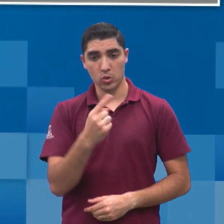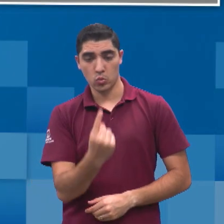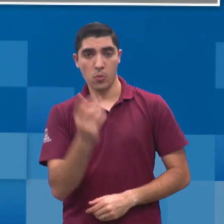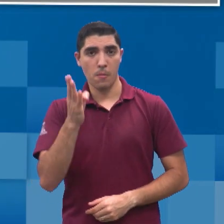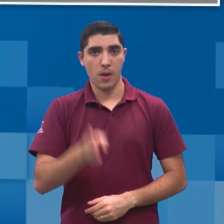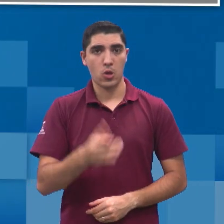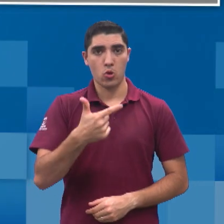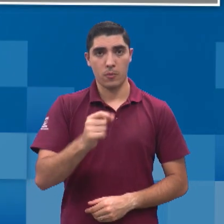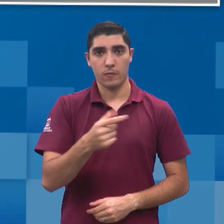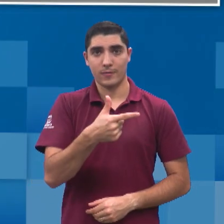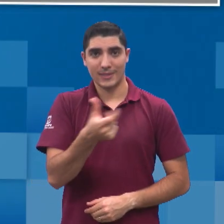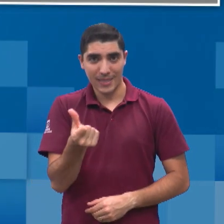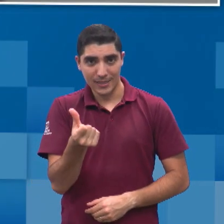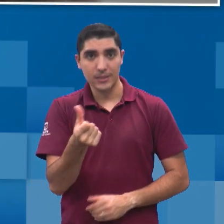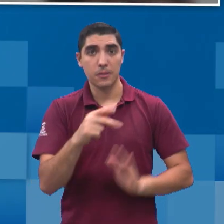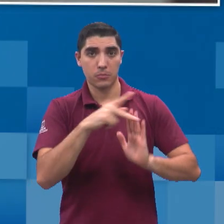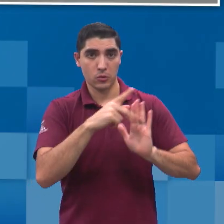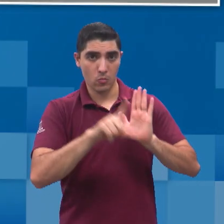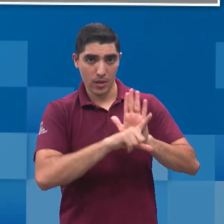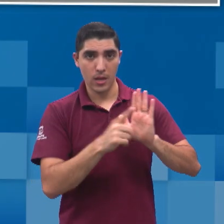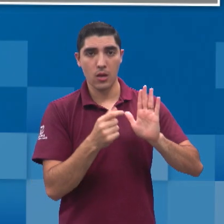3171/2026, projeto de lei número